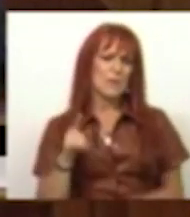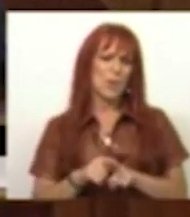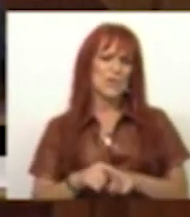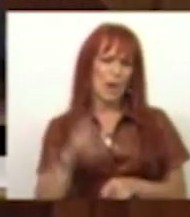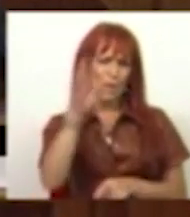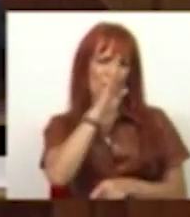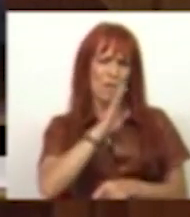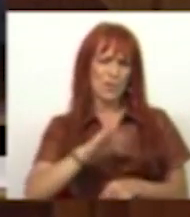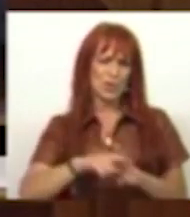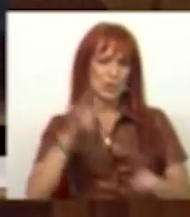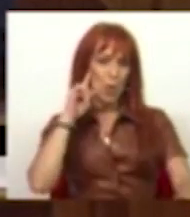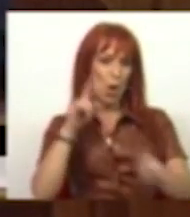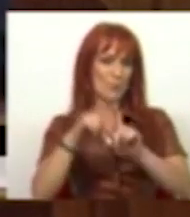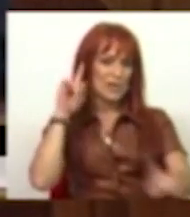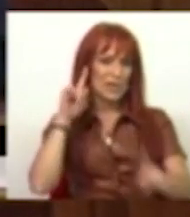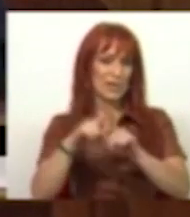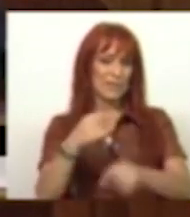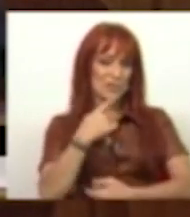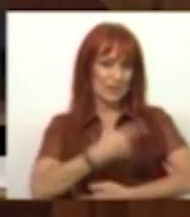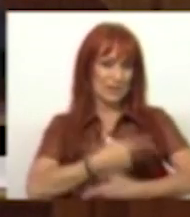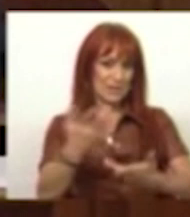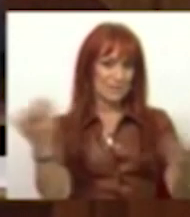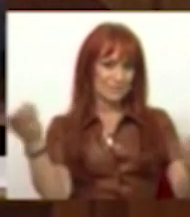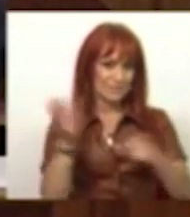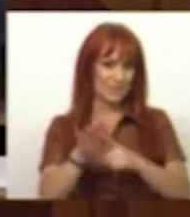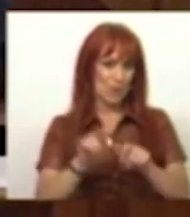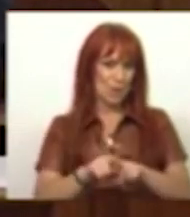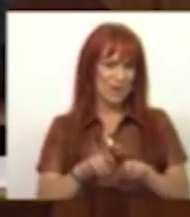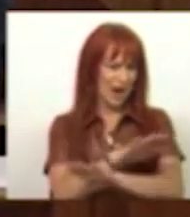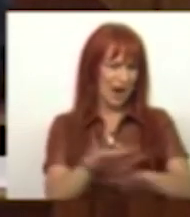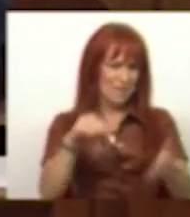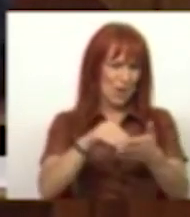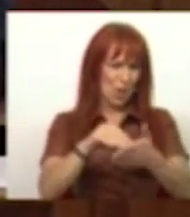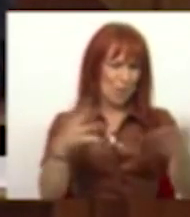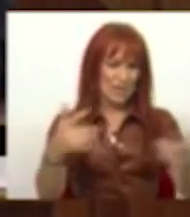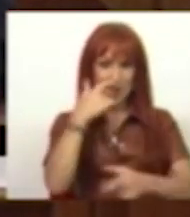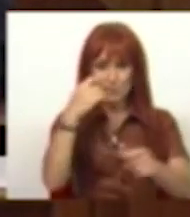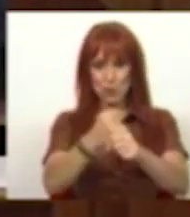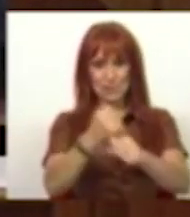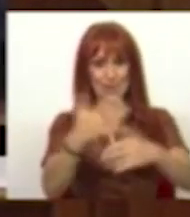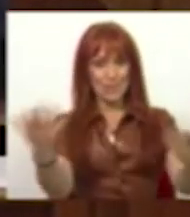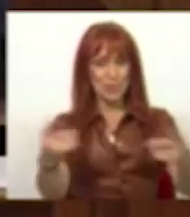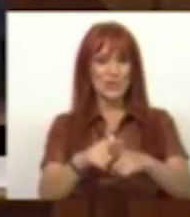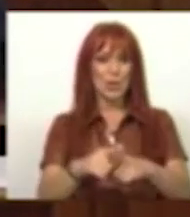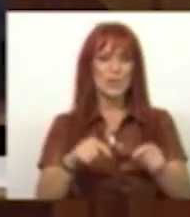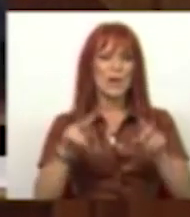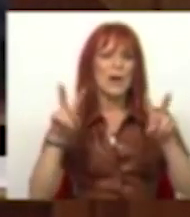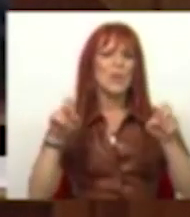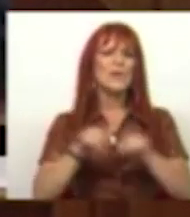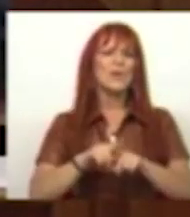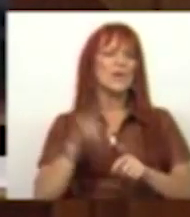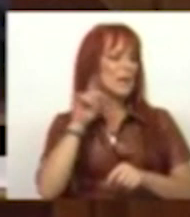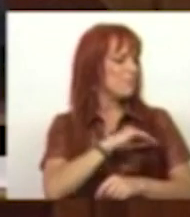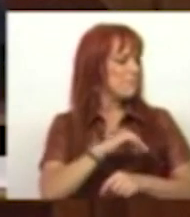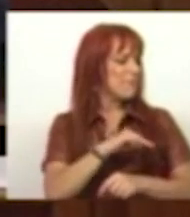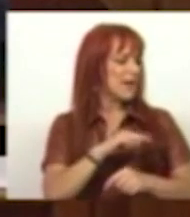a concretização dos objetivos que se anunciam, nomeadamente para erradicar a pobreza de quem trabalha, quer em matéria de valorização do